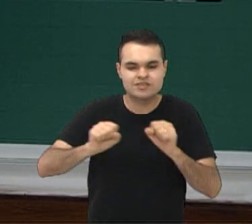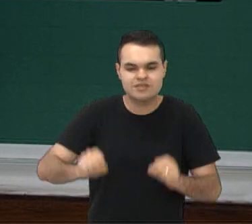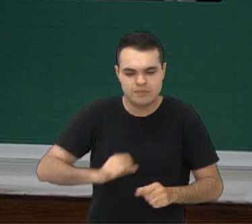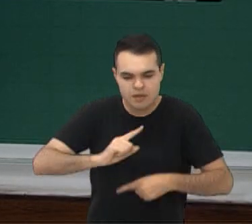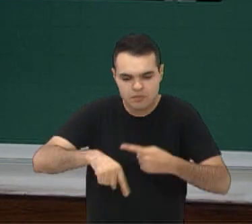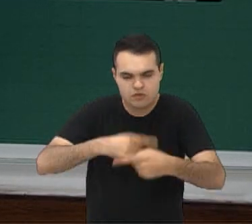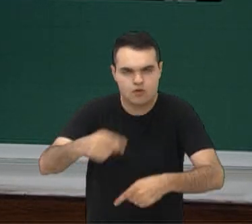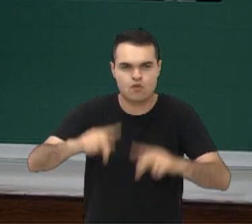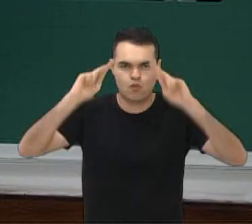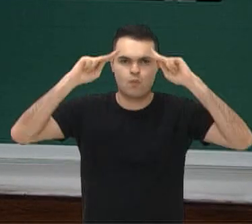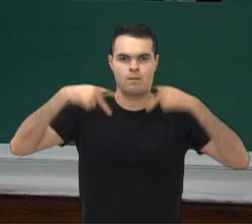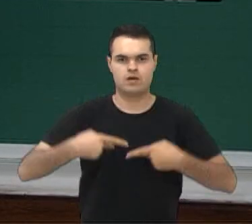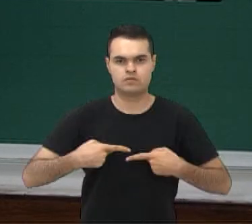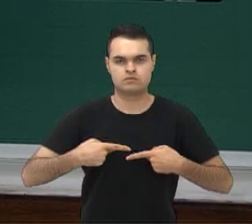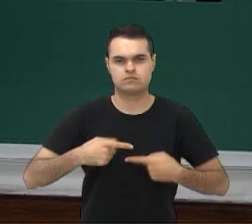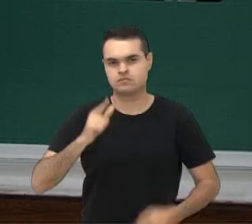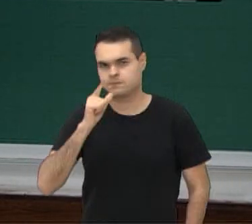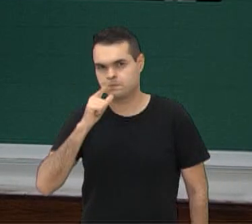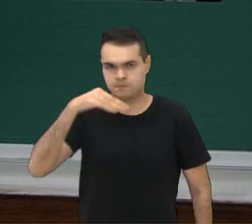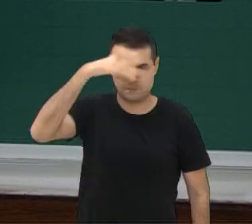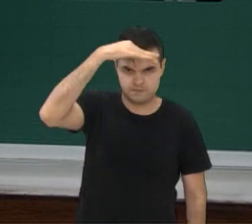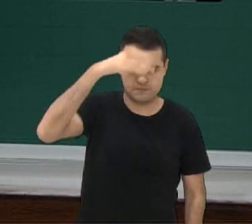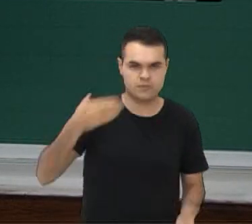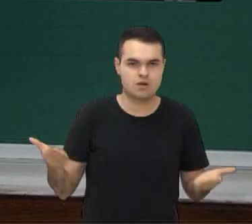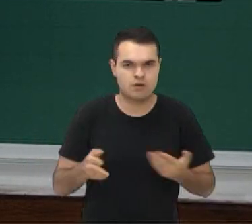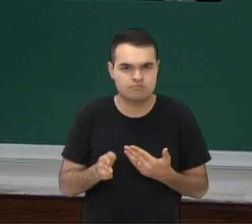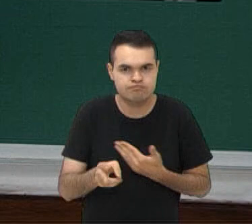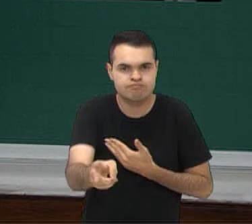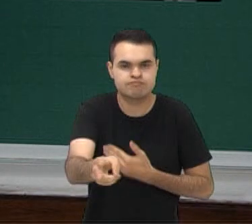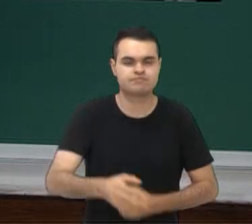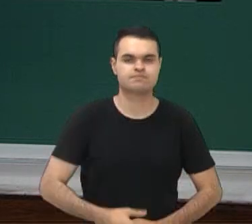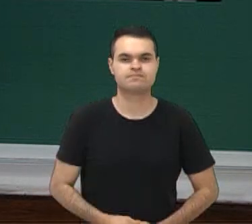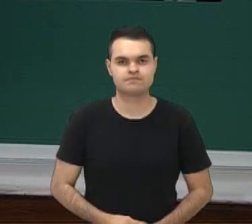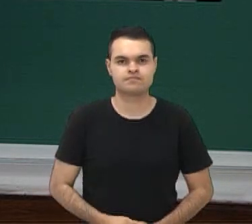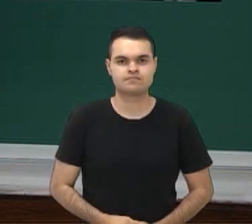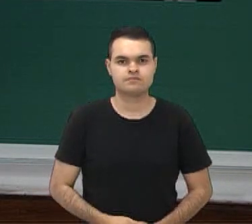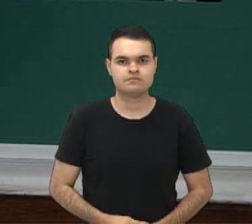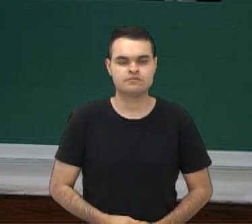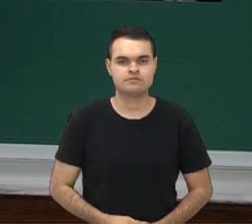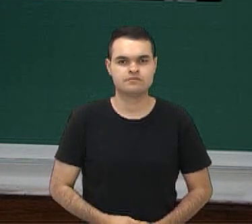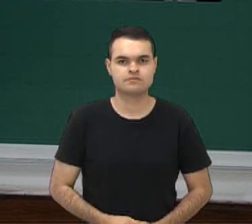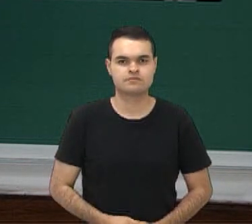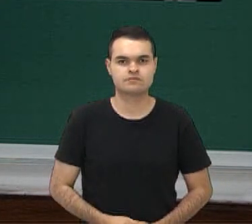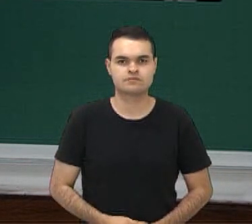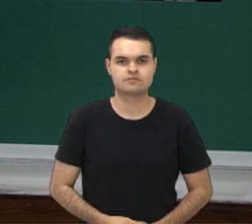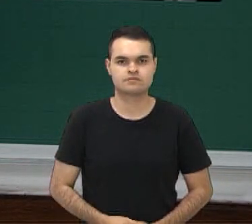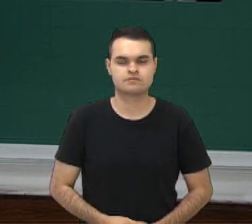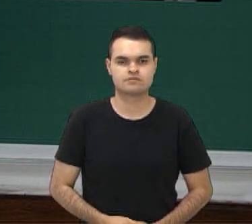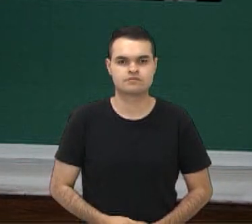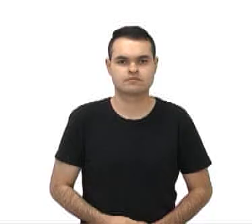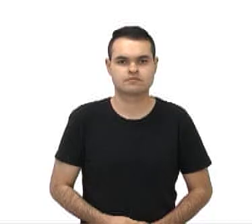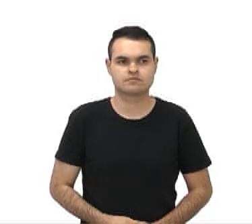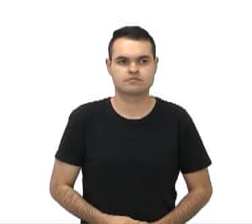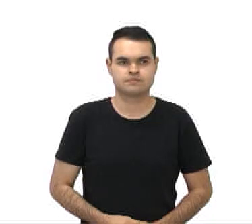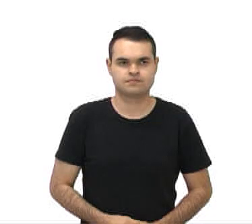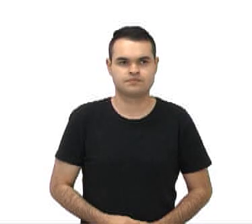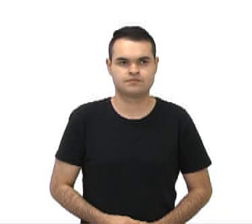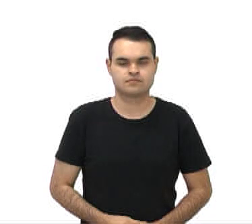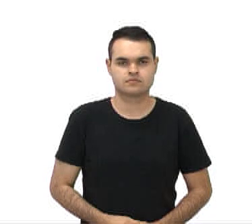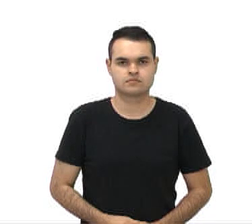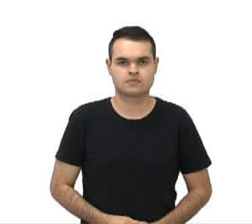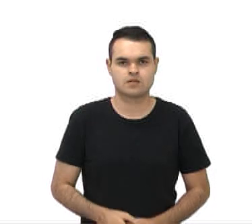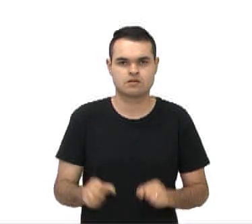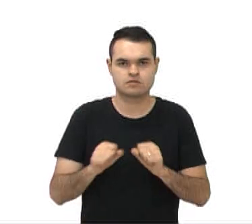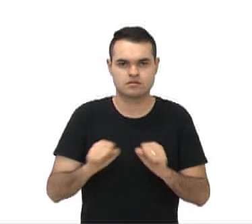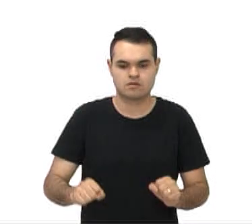vamos começar falando sobre o comportamento dos mamíferos aí. Então, acompanhem lá os sistemas de